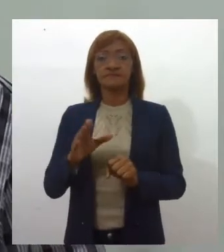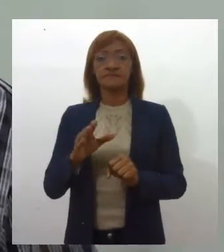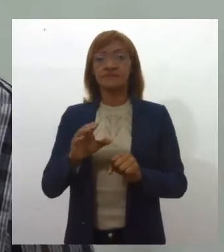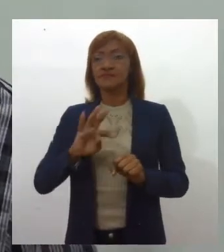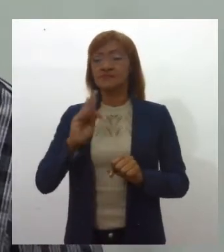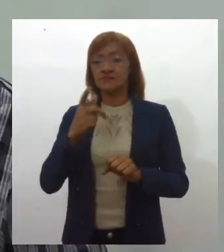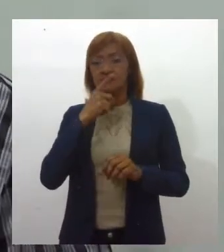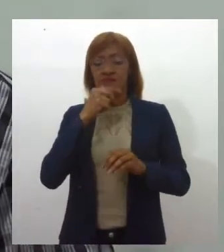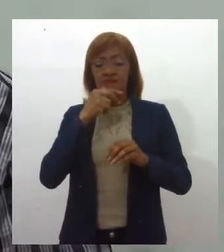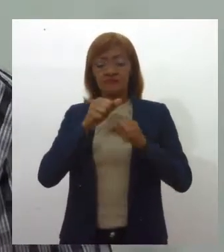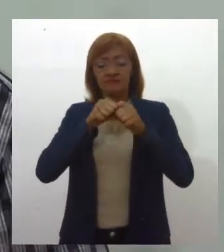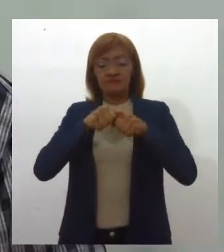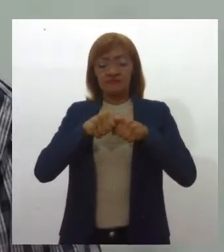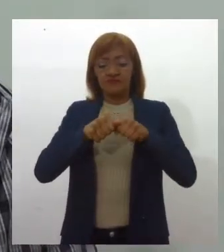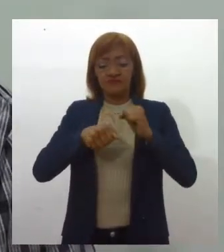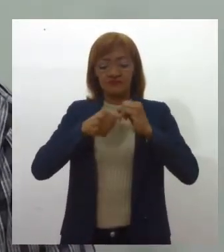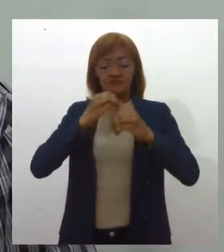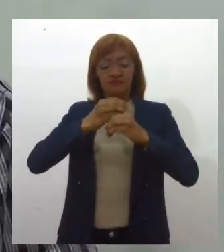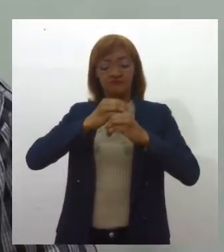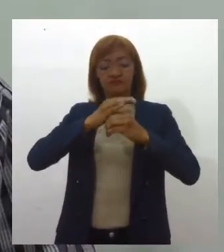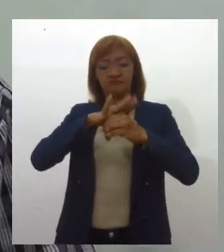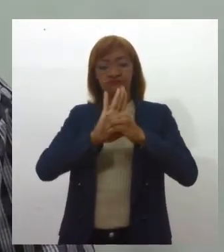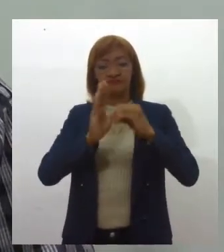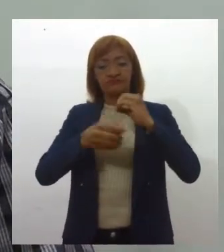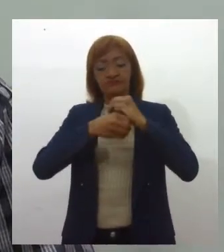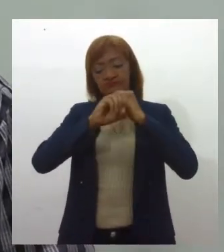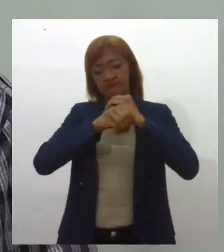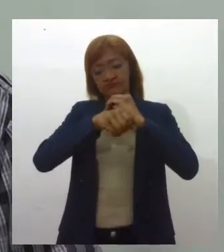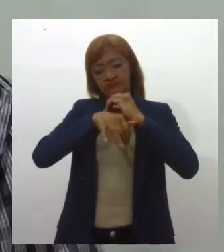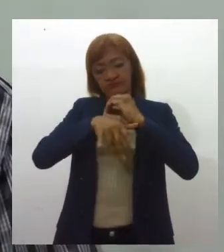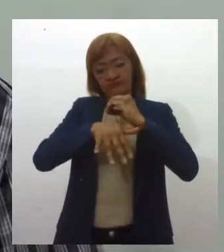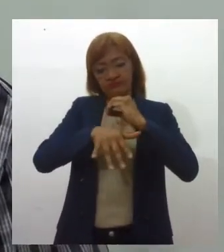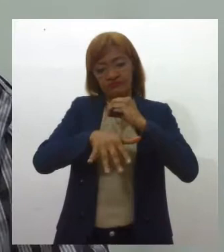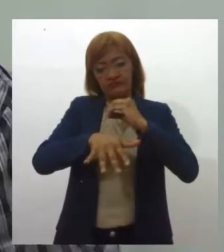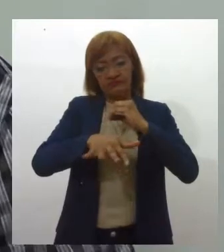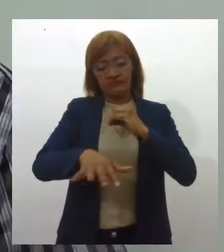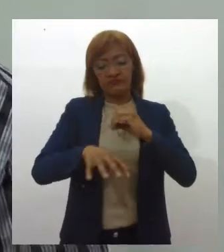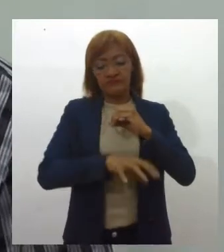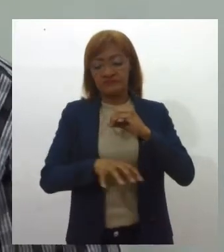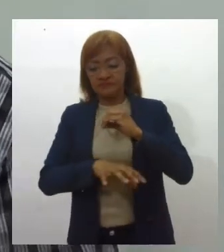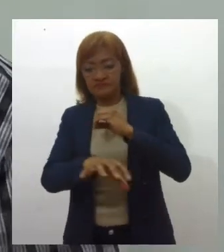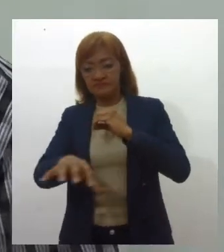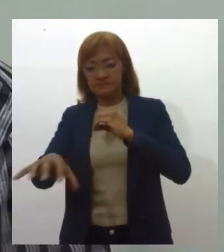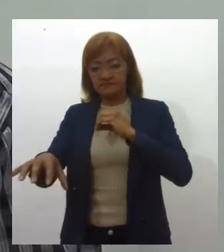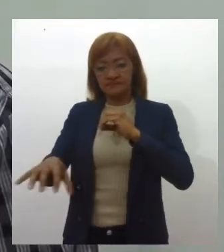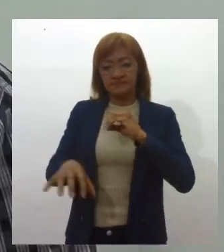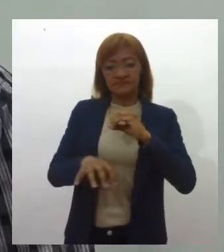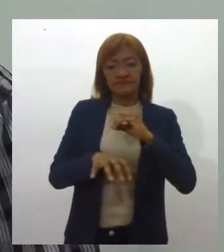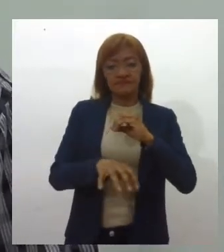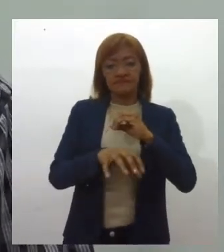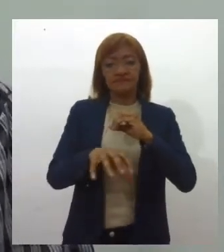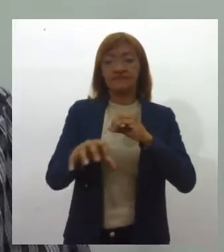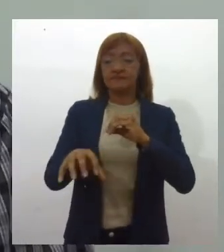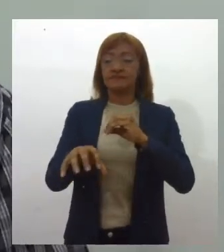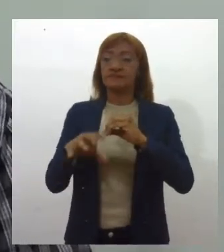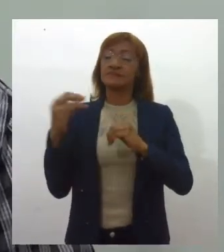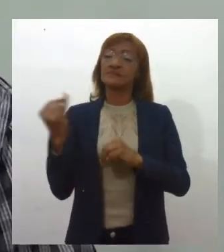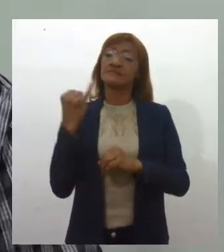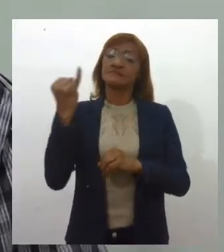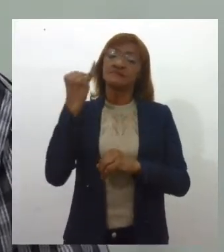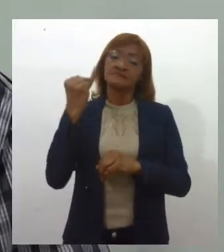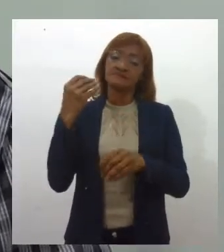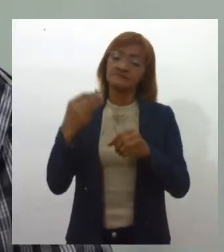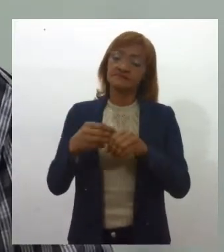região, não só Itabaiana, mas Itabaiana, Campo do Brito, Macambira, São Domingos, um sistema muito importante para aquela região. Ou seja, nós